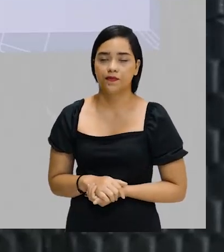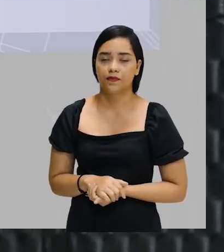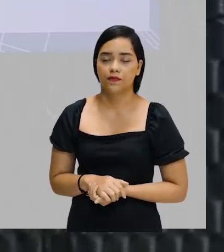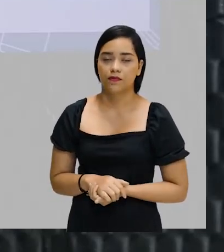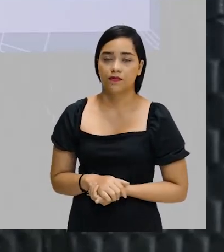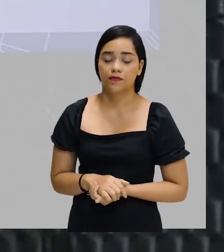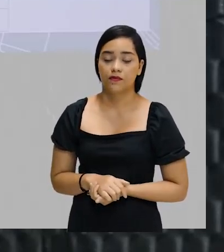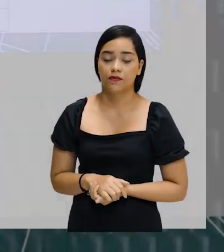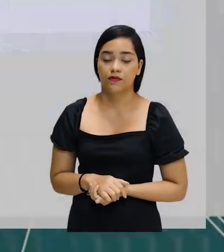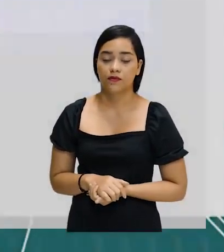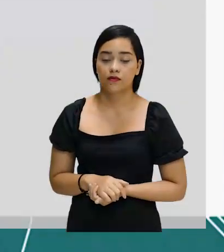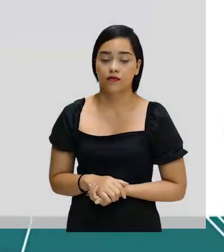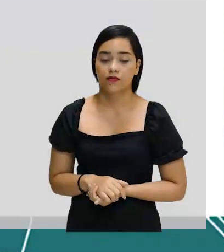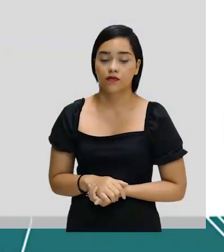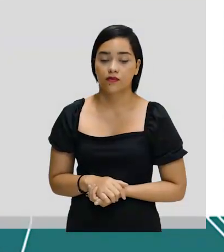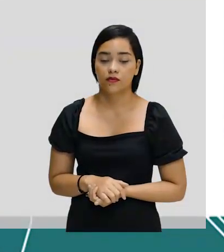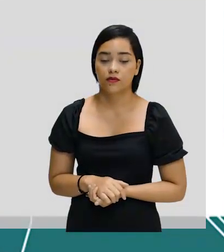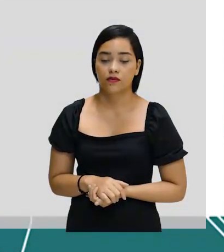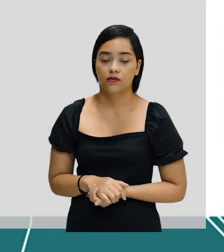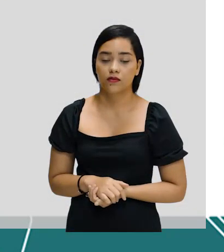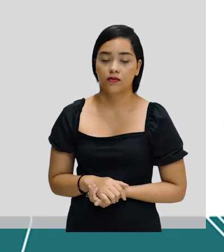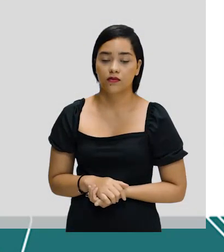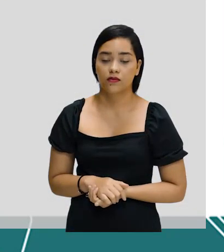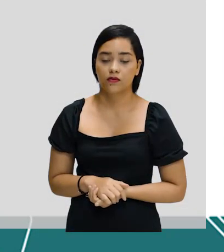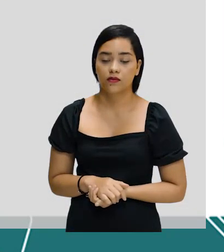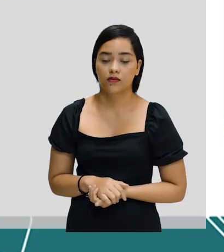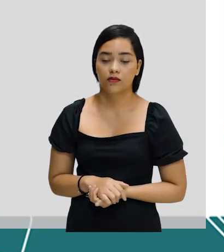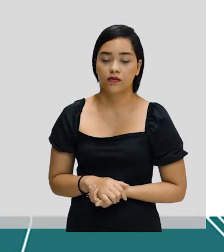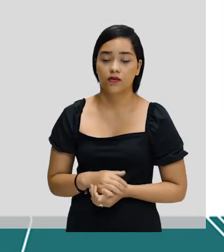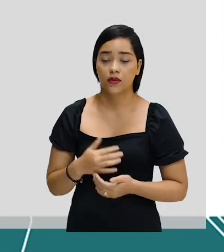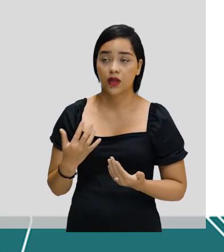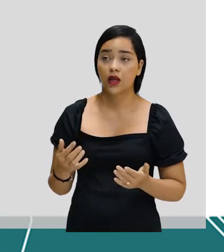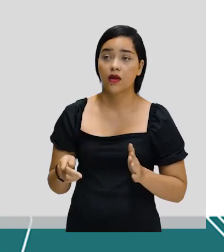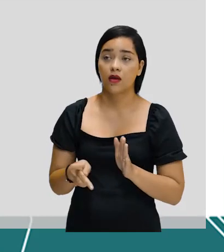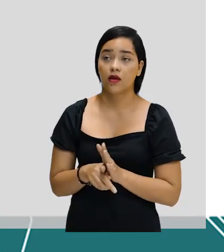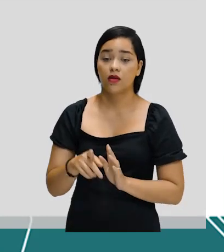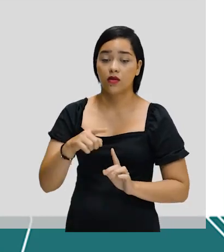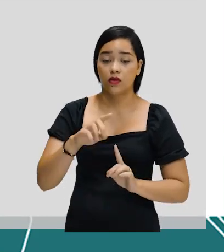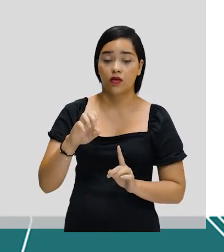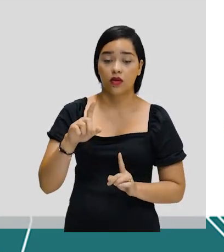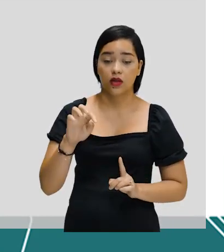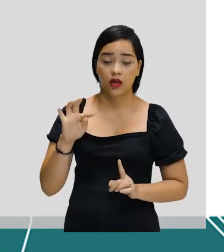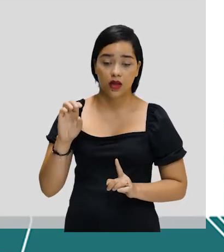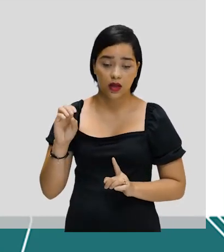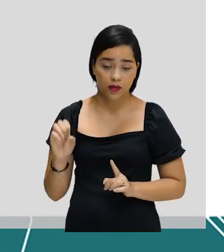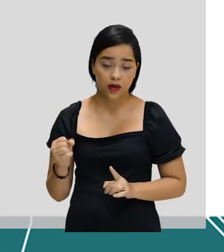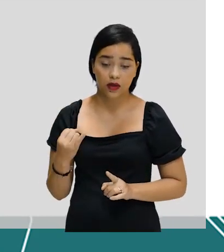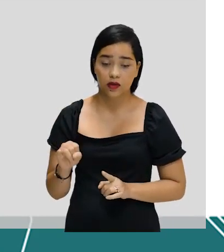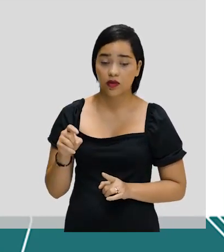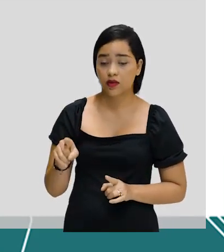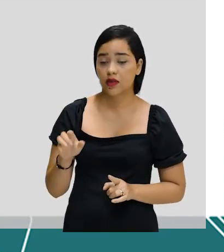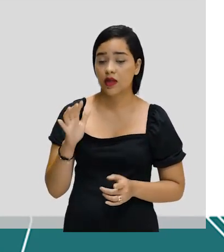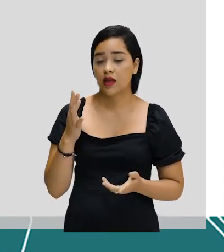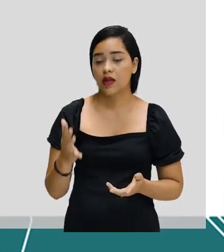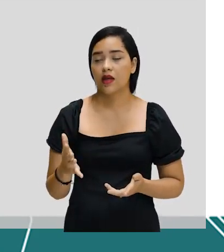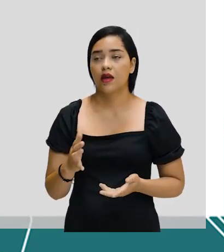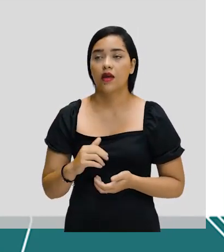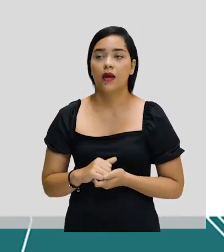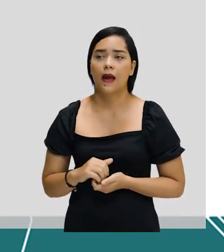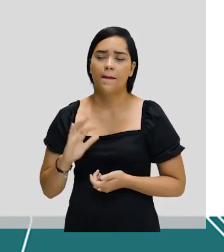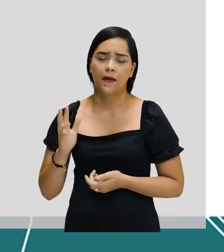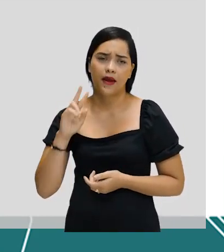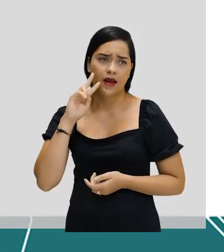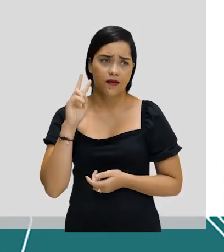sempre minúscula, certo? São os símbolos dos elementos. Então, se você, por exemplo, já